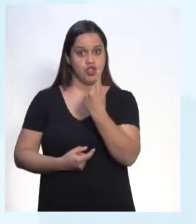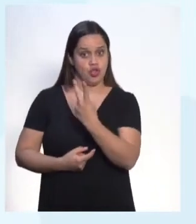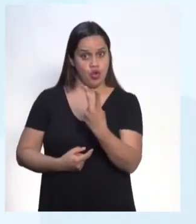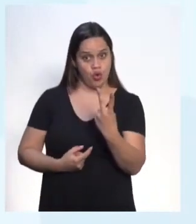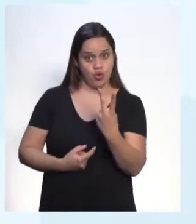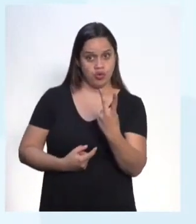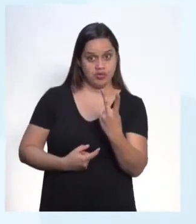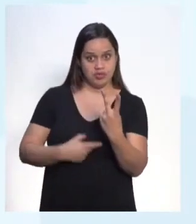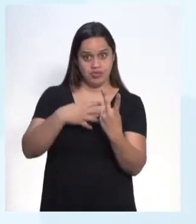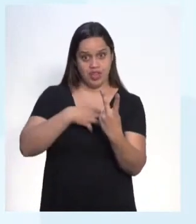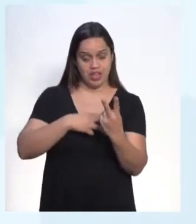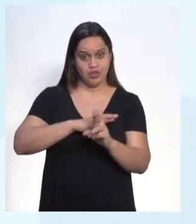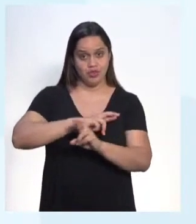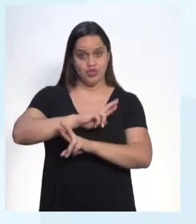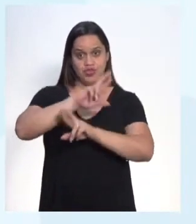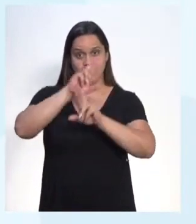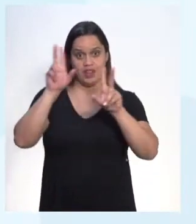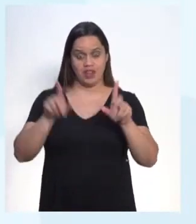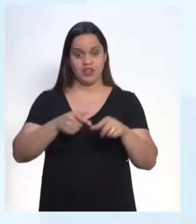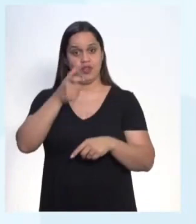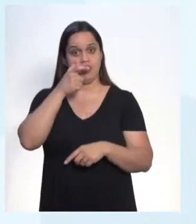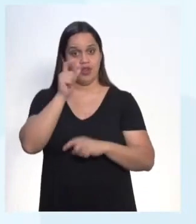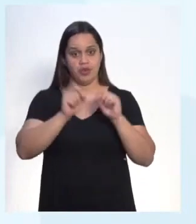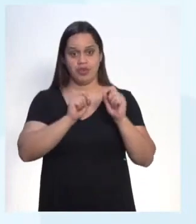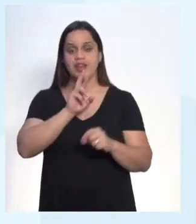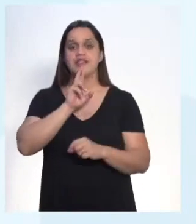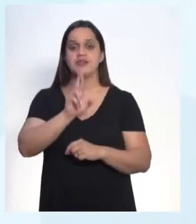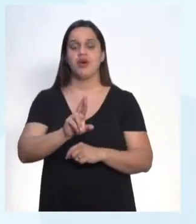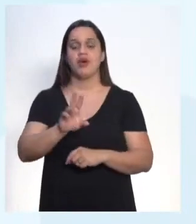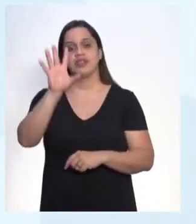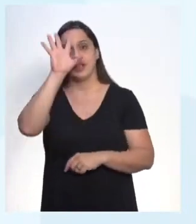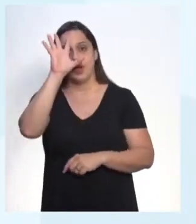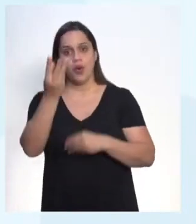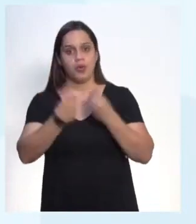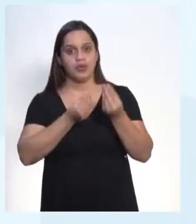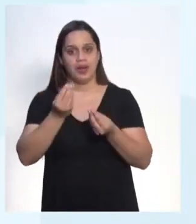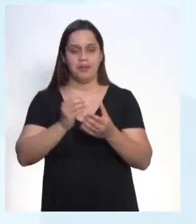maneiras diferentes. Observem a resolução da atividade.